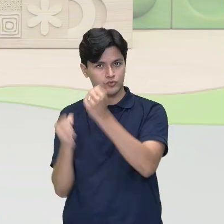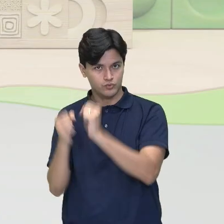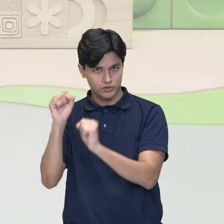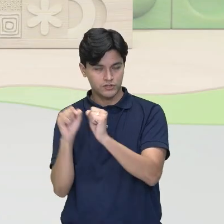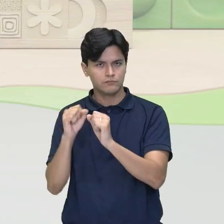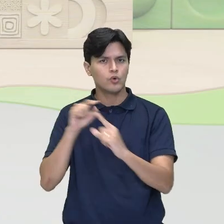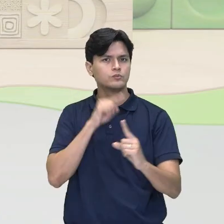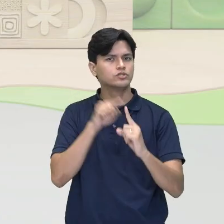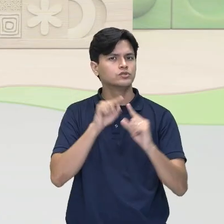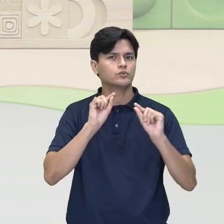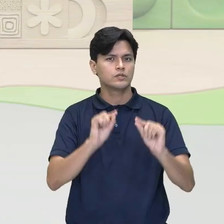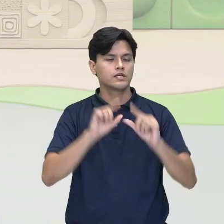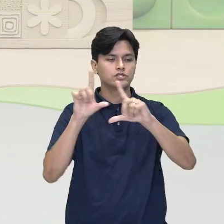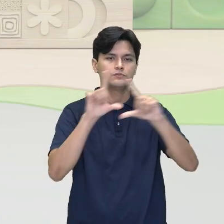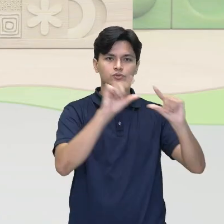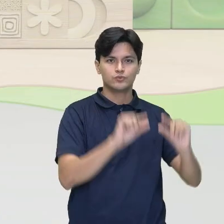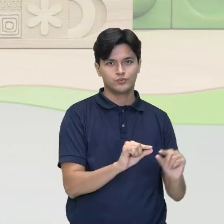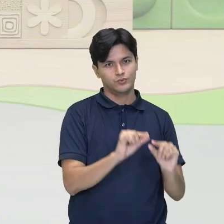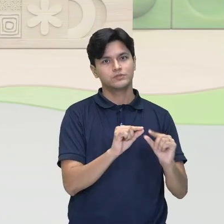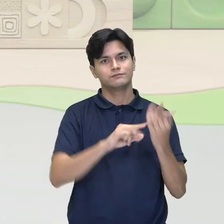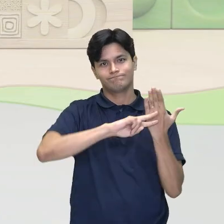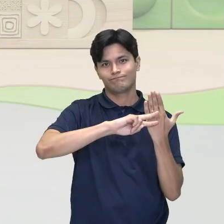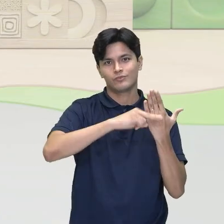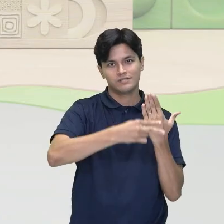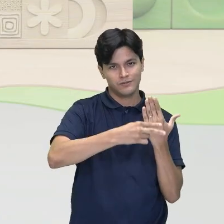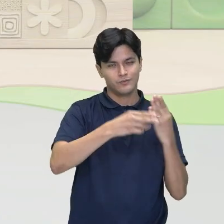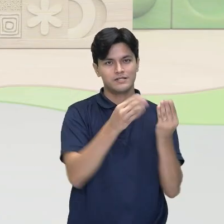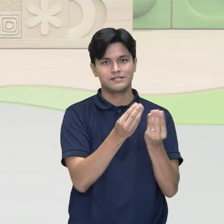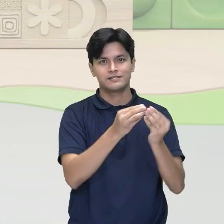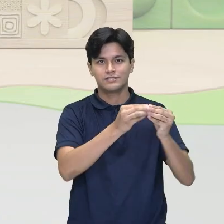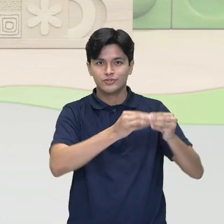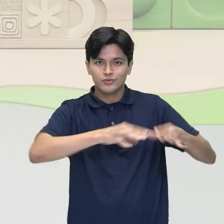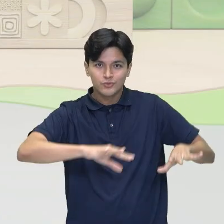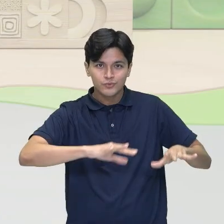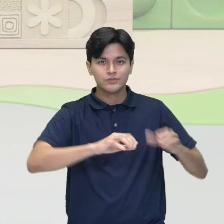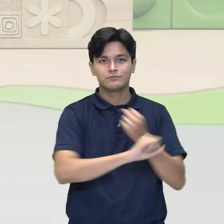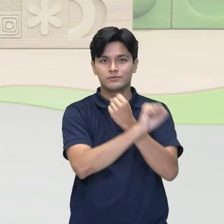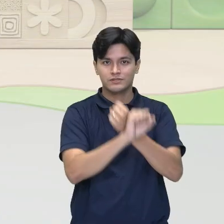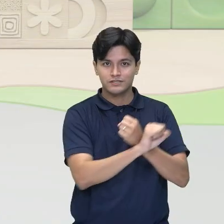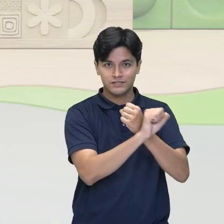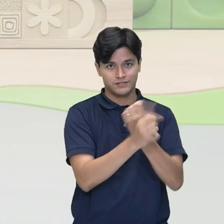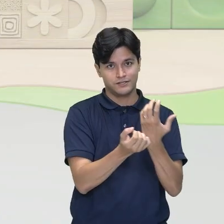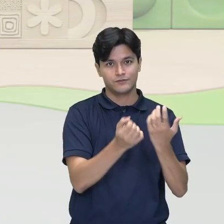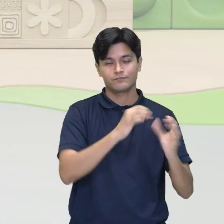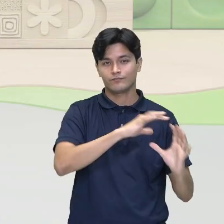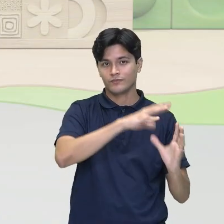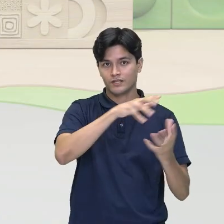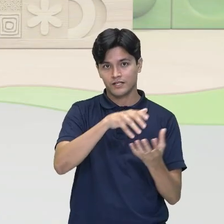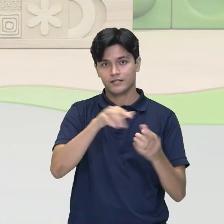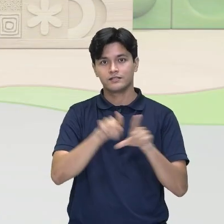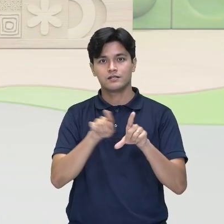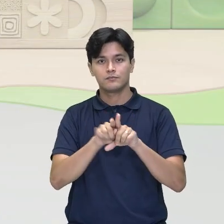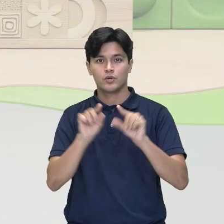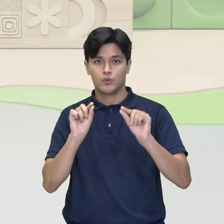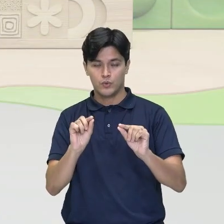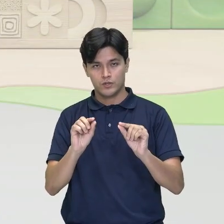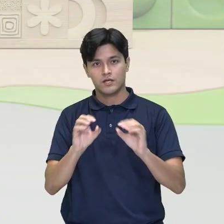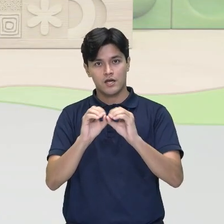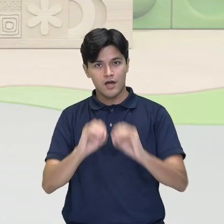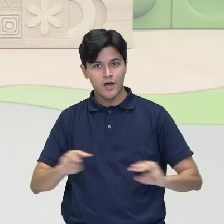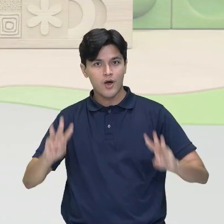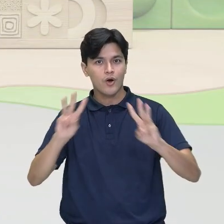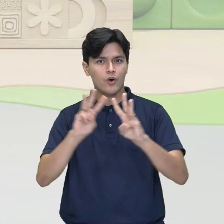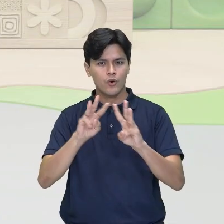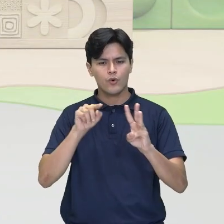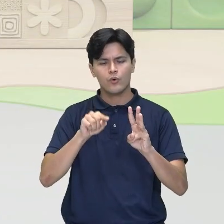avaliação apoiada pelas Nações Unidas, até 2040, esse processo